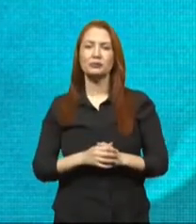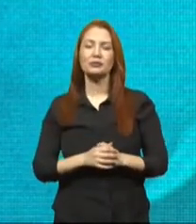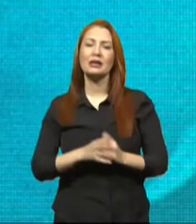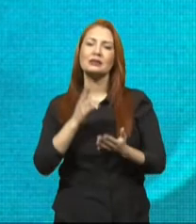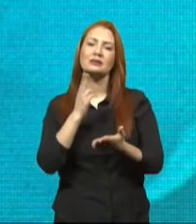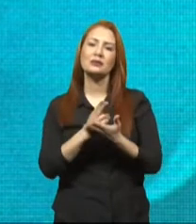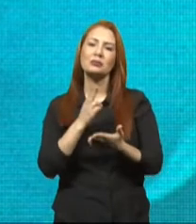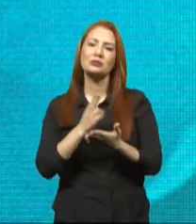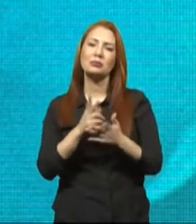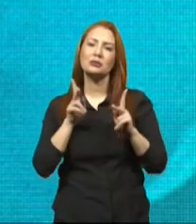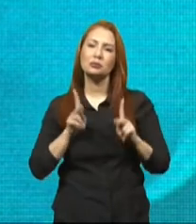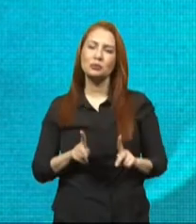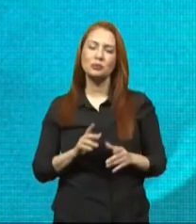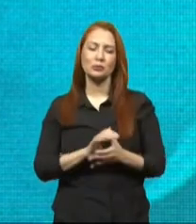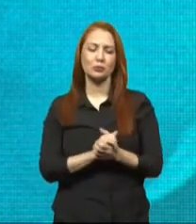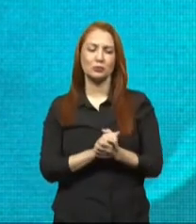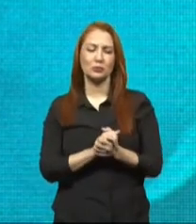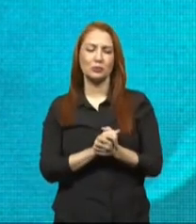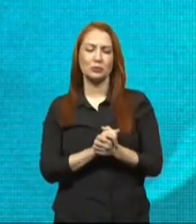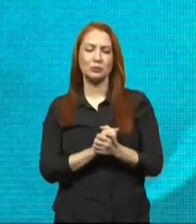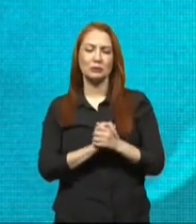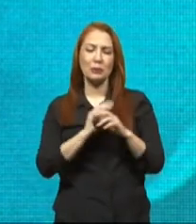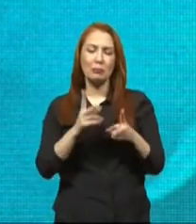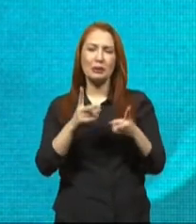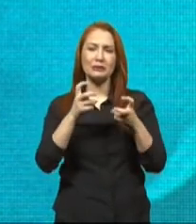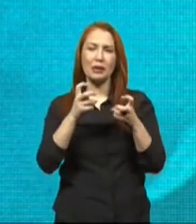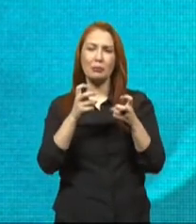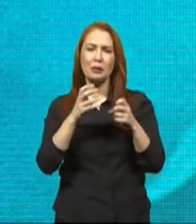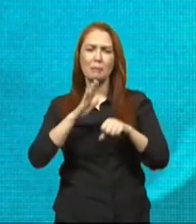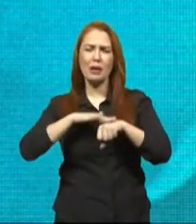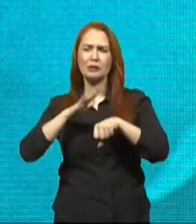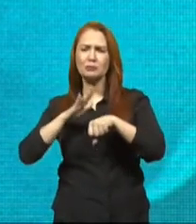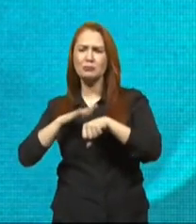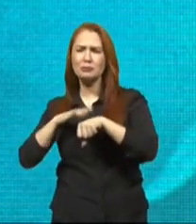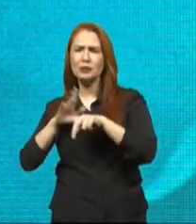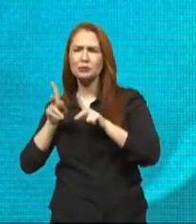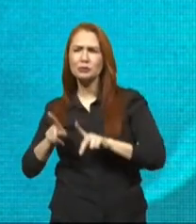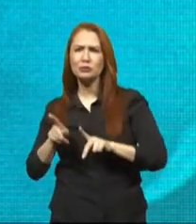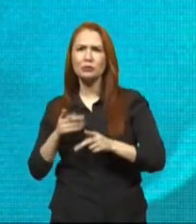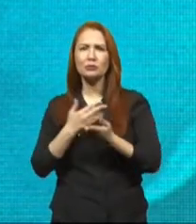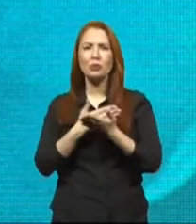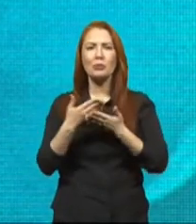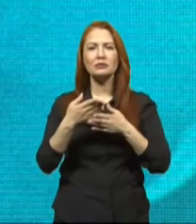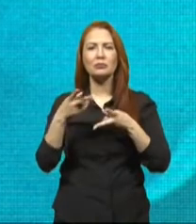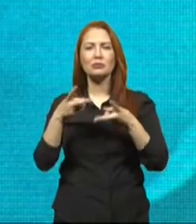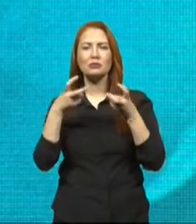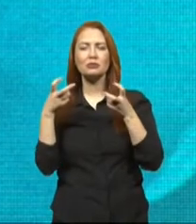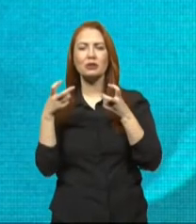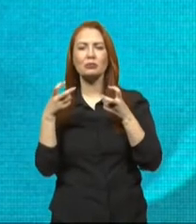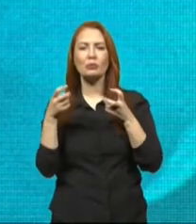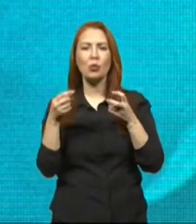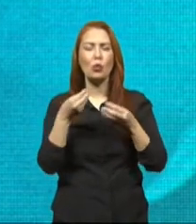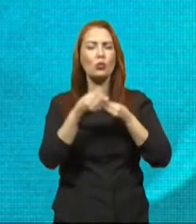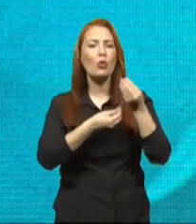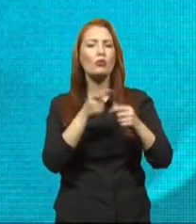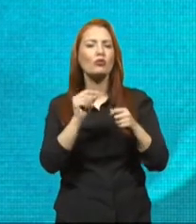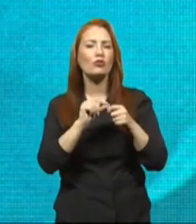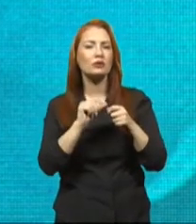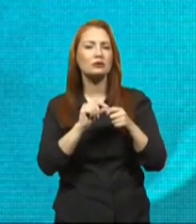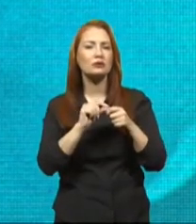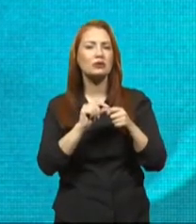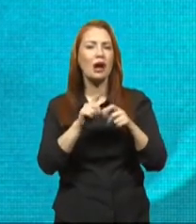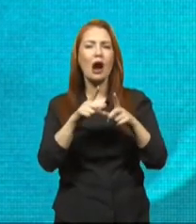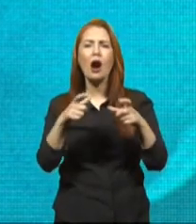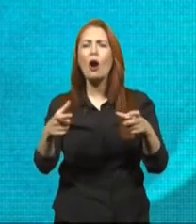se dando conta disso, estão preocupadas com o que vai ser feito, né? Para onde vai. Uhum. Então, e aí